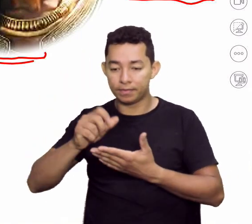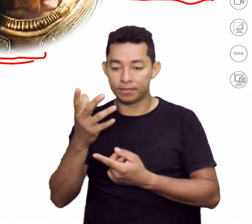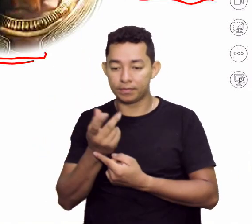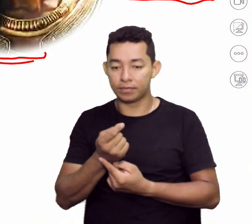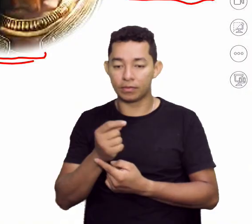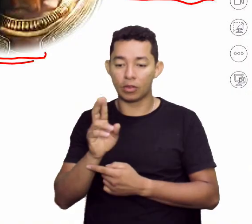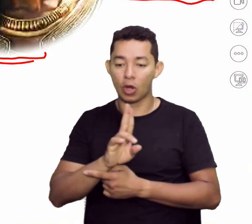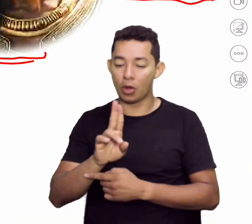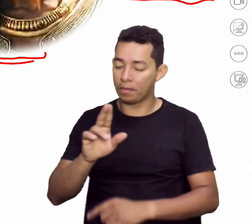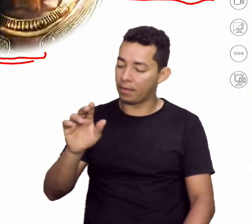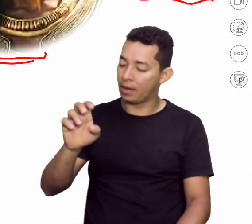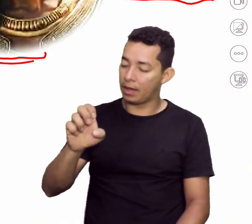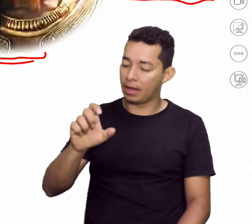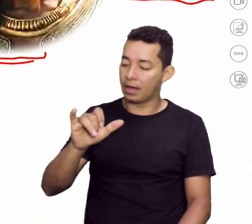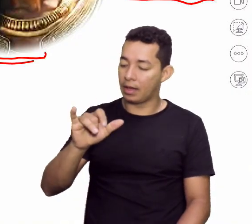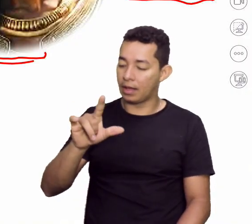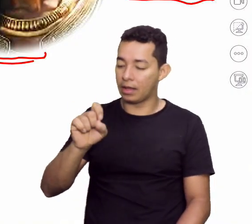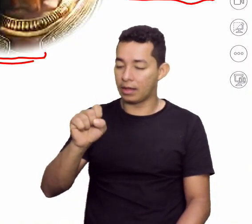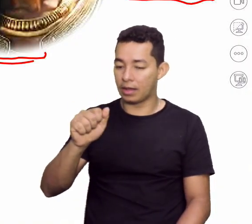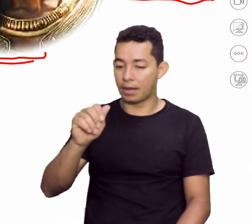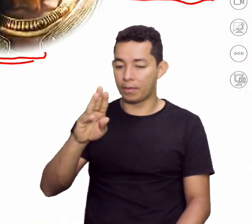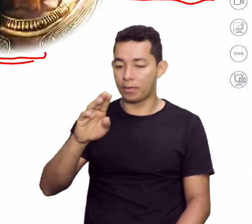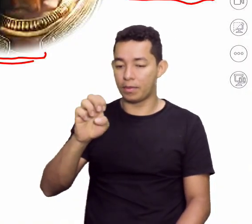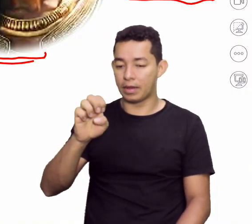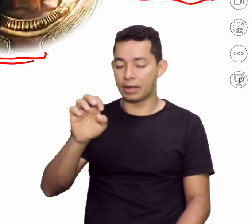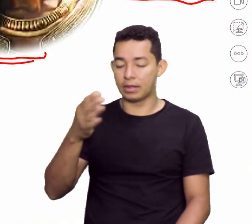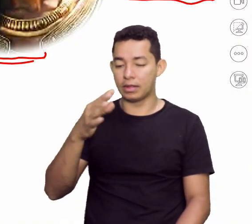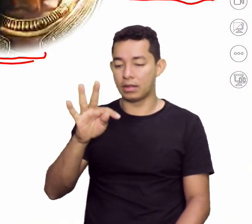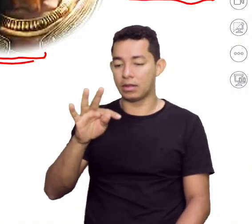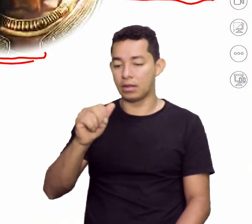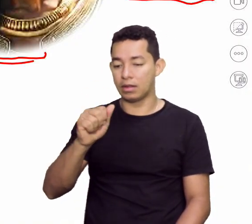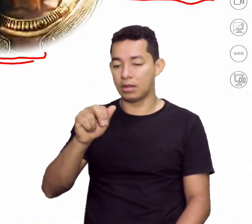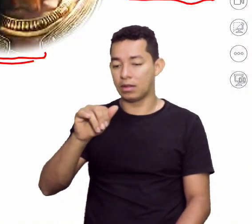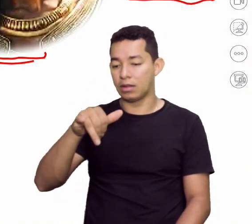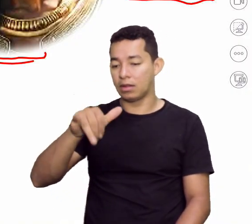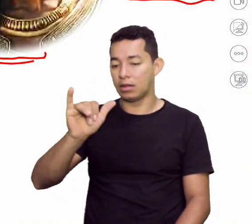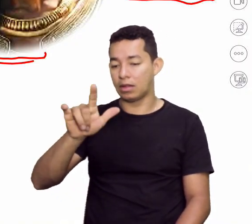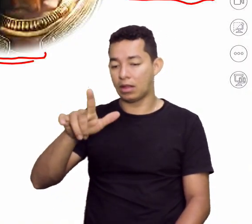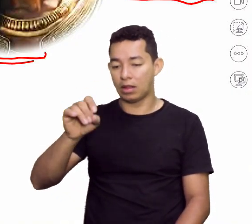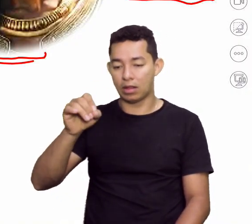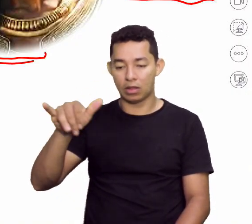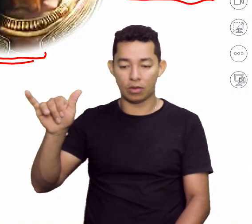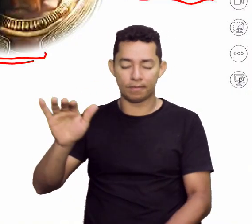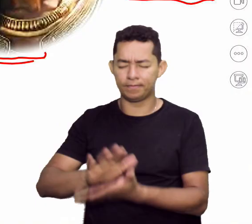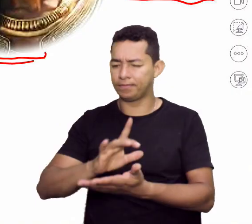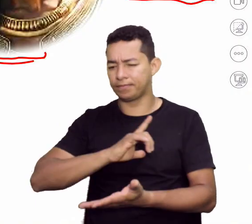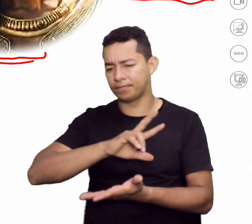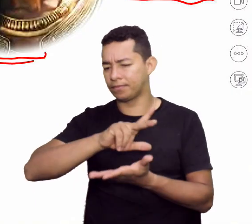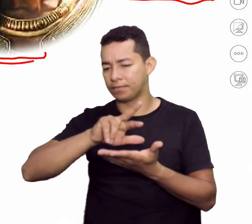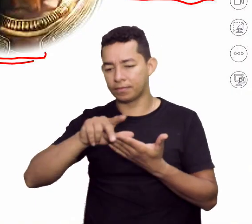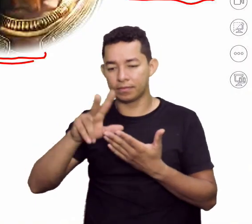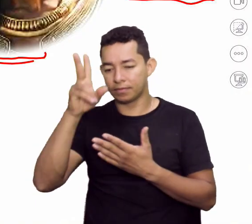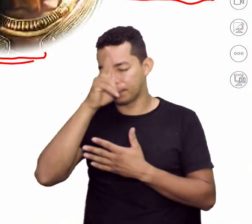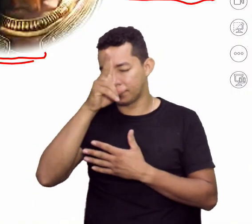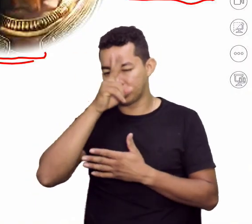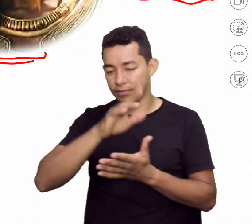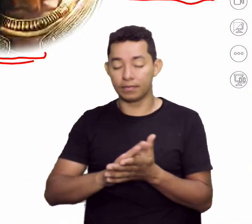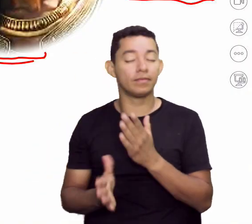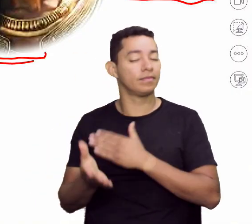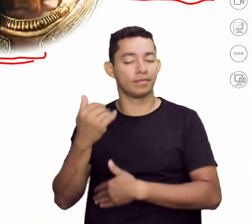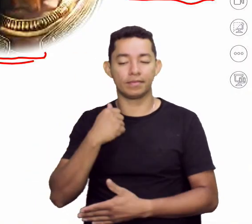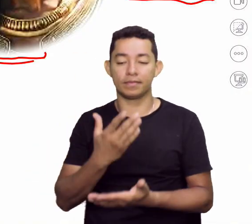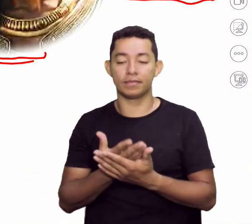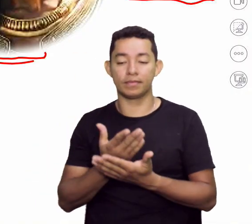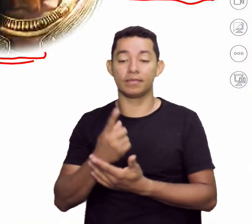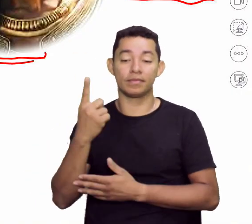Elizabeth Taylor, Liz Taylor, e que são histórias e histórias e histórias, e vamos para a aula, porque